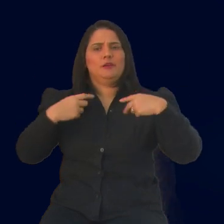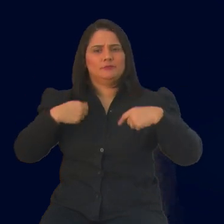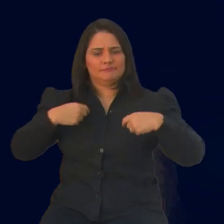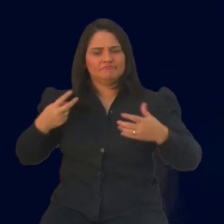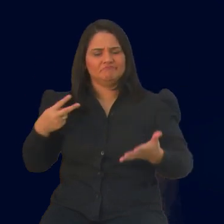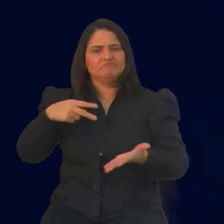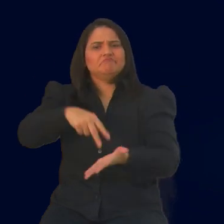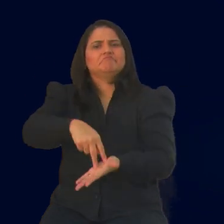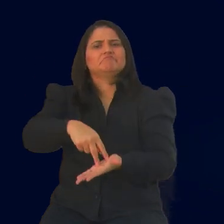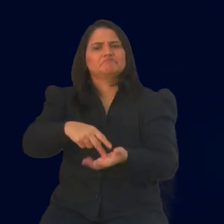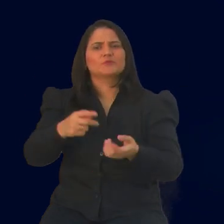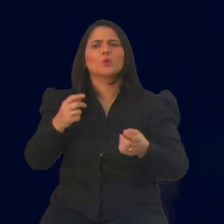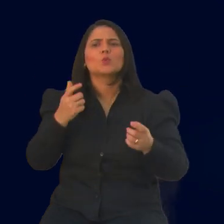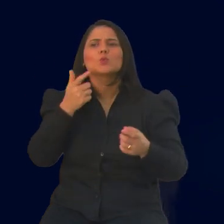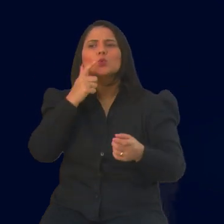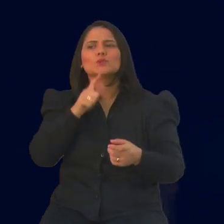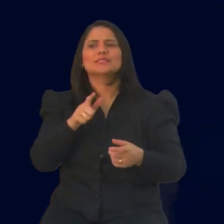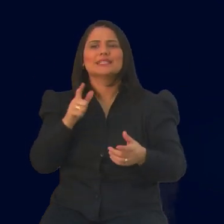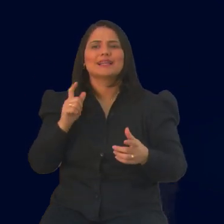voz.